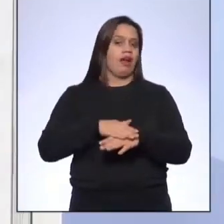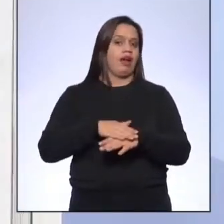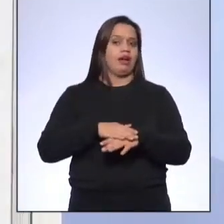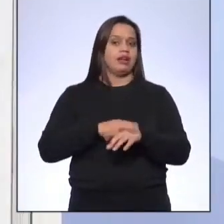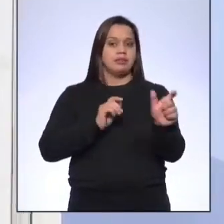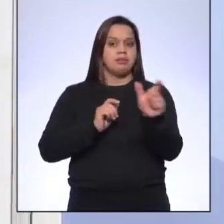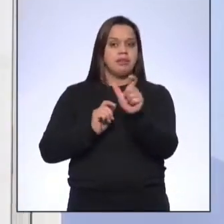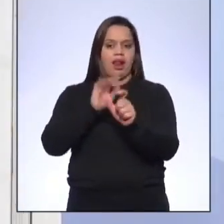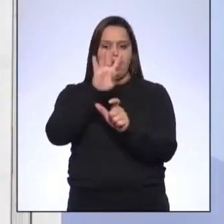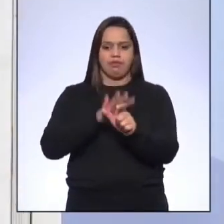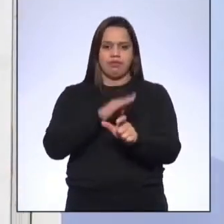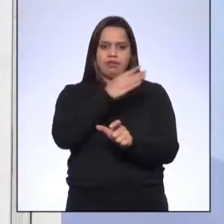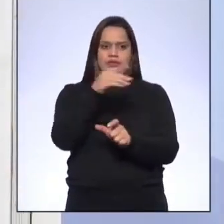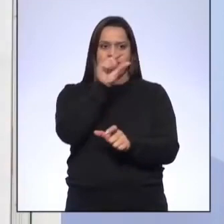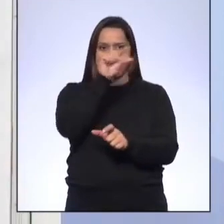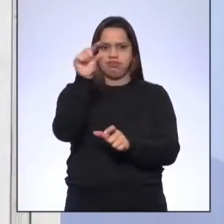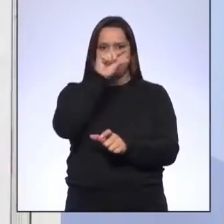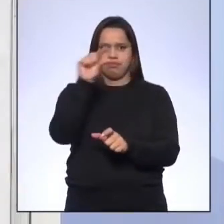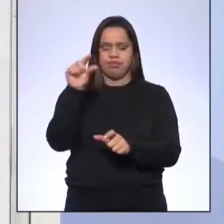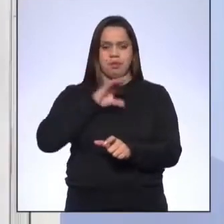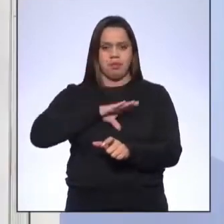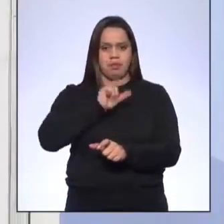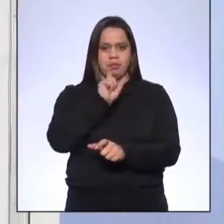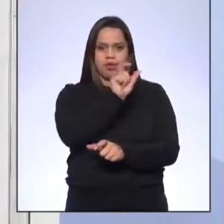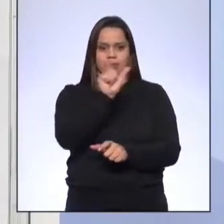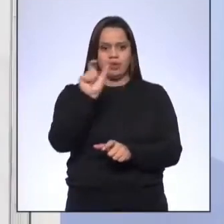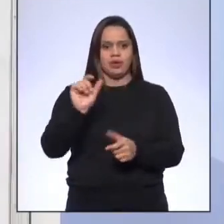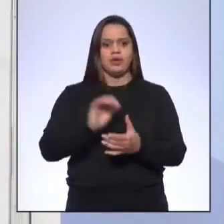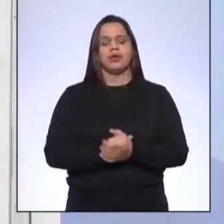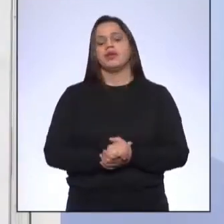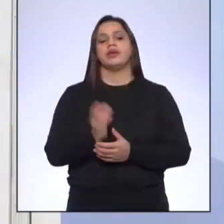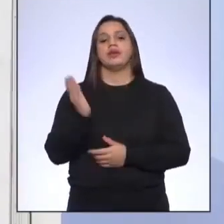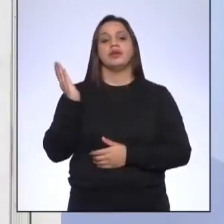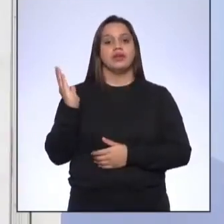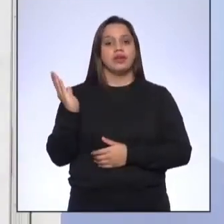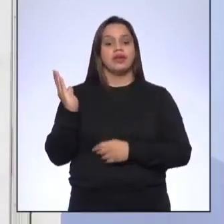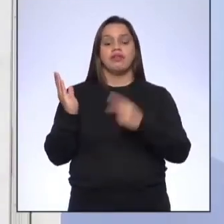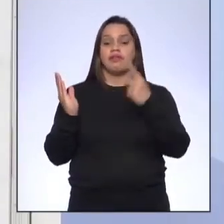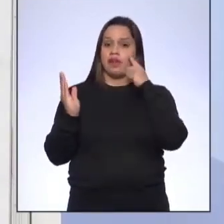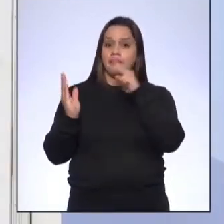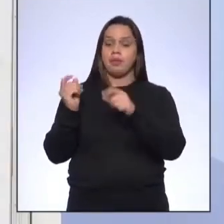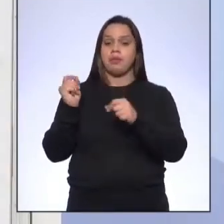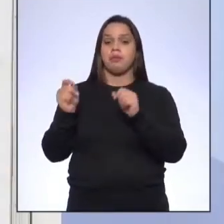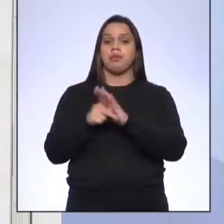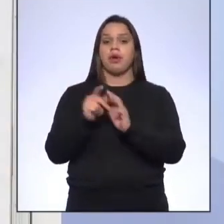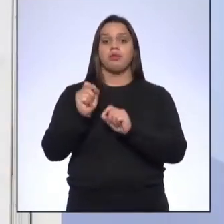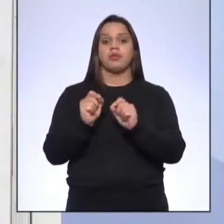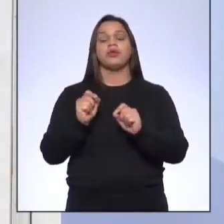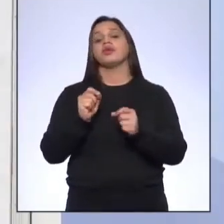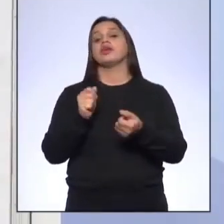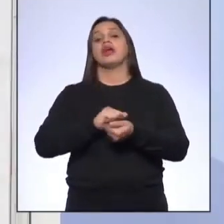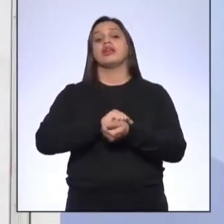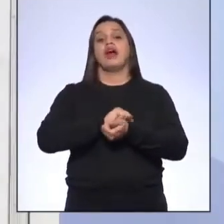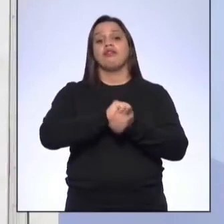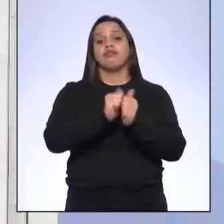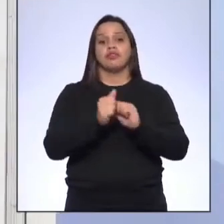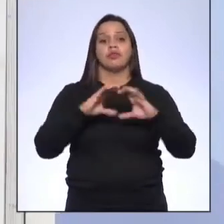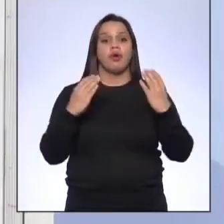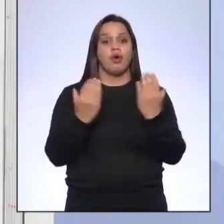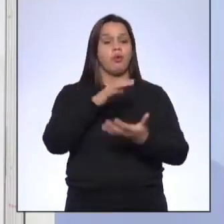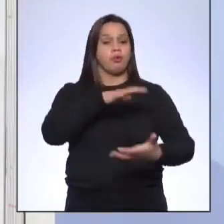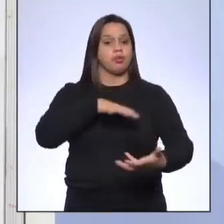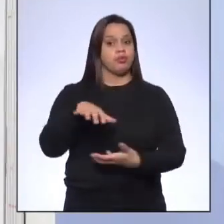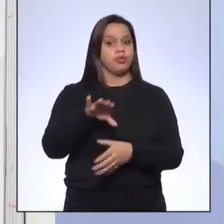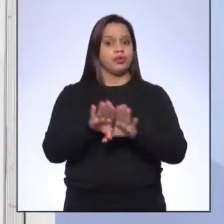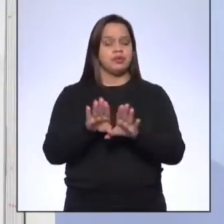bastante essa palavra, né? New Zealand, eu vejo aí dos jogos de futebol, da Copa do Mundo. certo? E damage